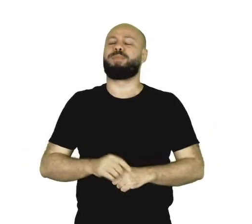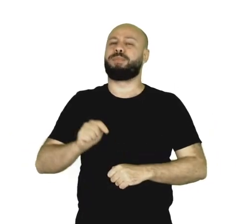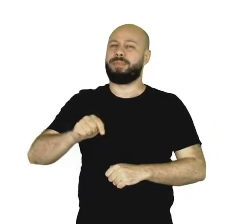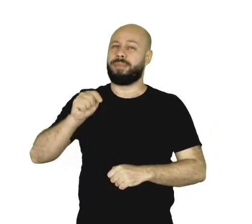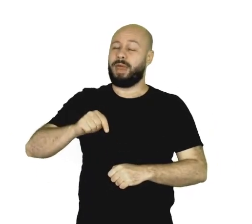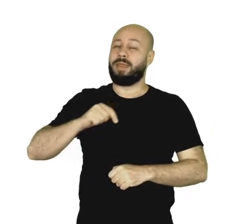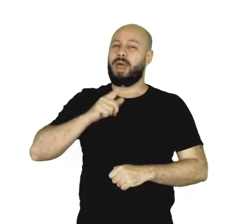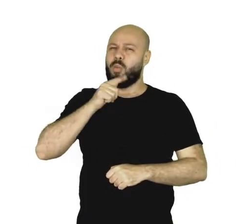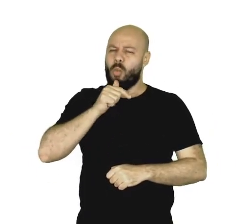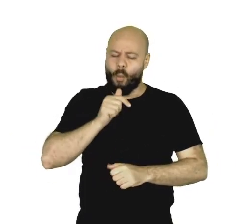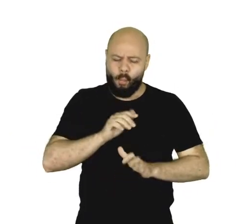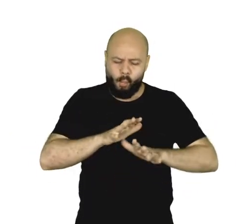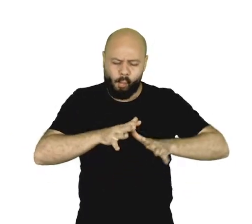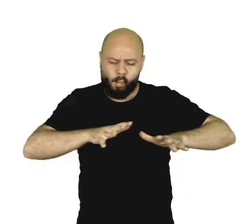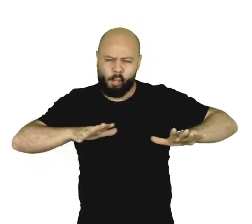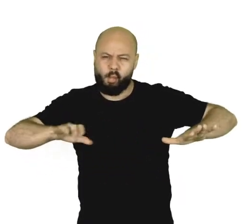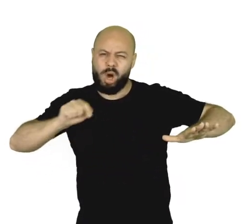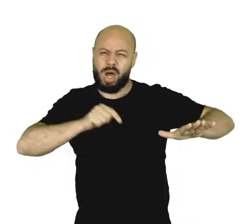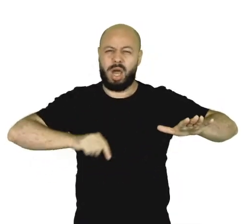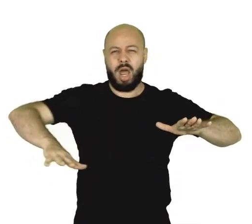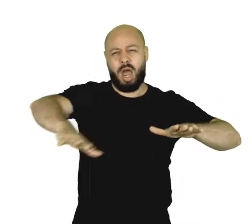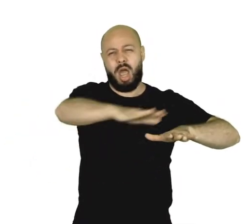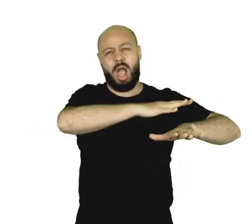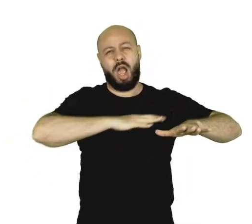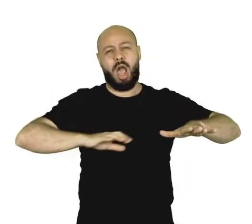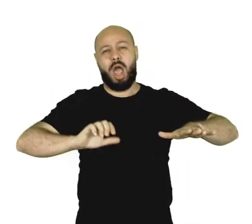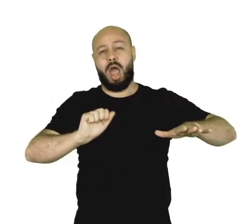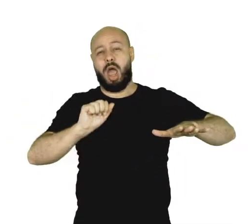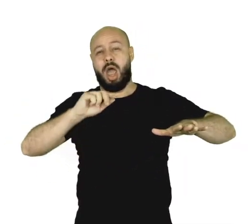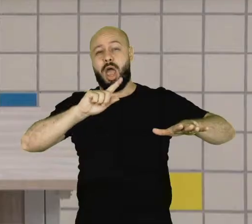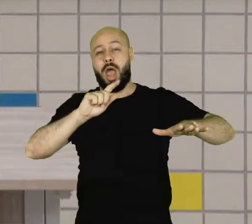presença de água na Bacia Amazônica, não é isso?